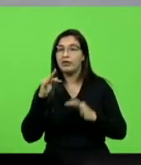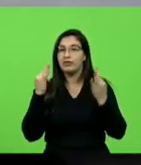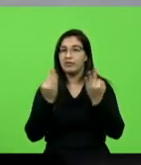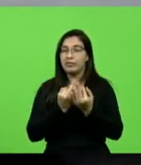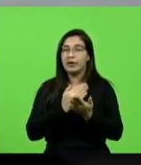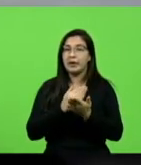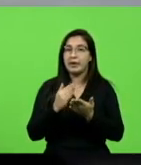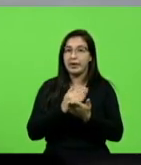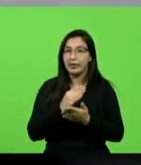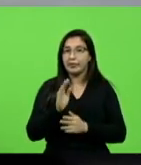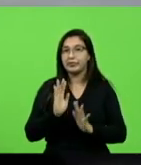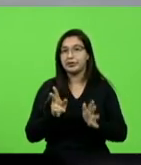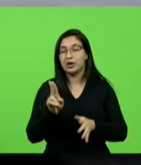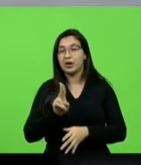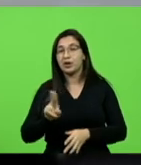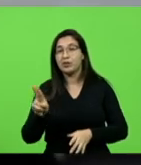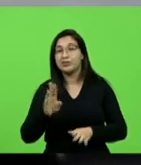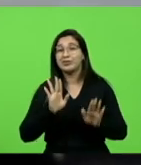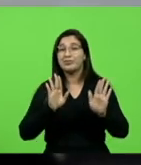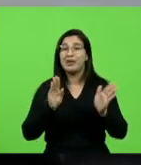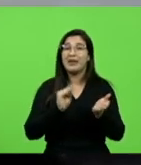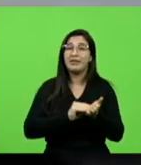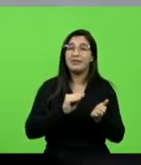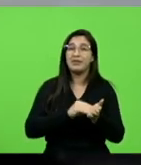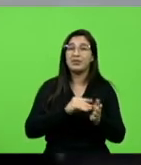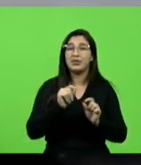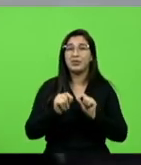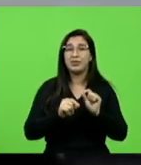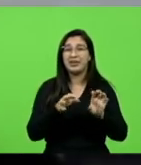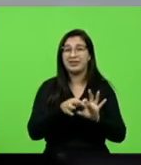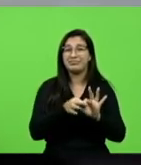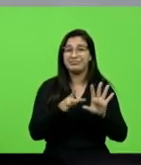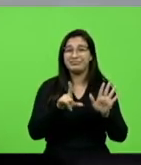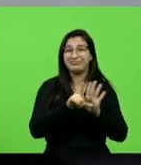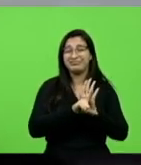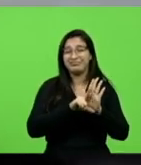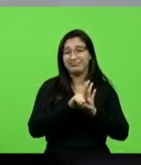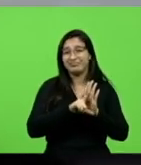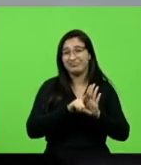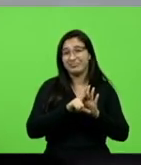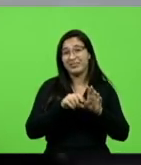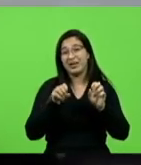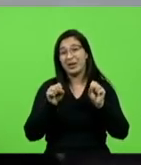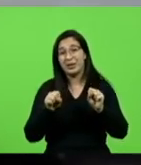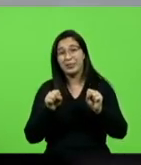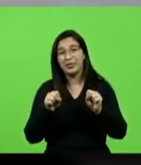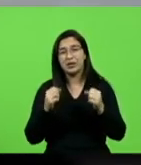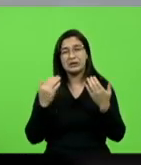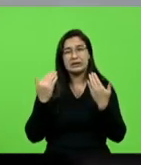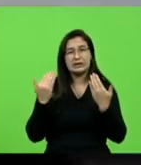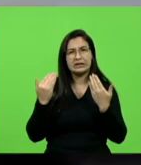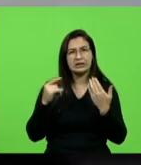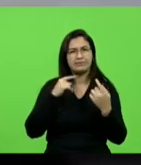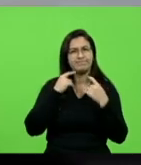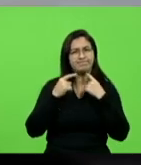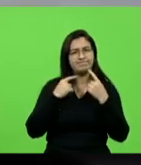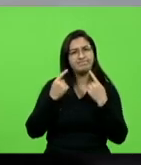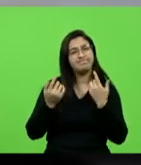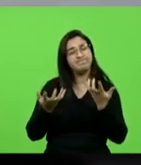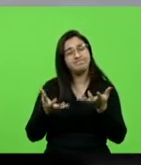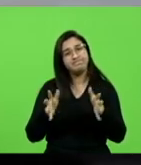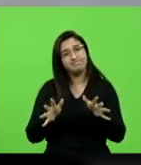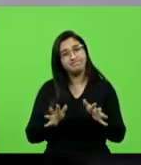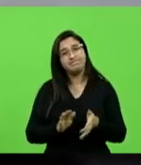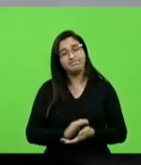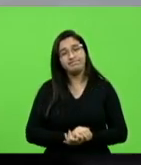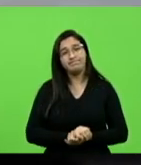mas carente de regulamentação e justamente por isso suscetível a questionamentos, né? Inclusive de ordem jurídica.